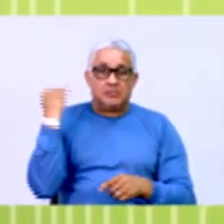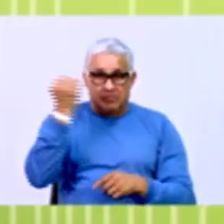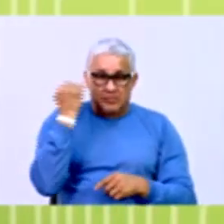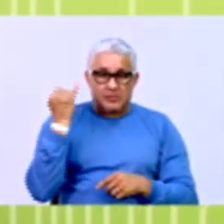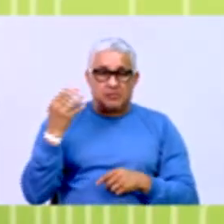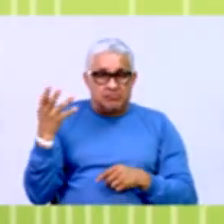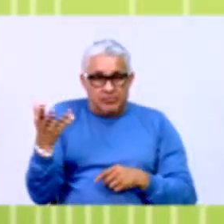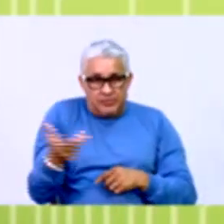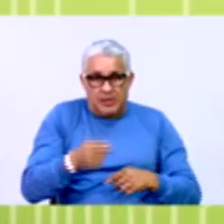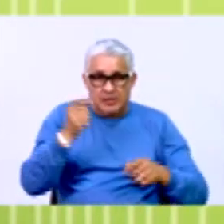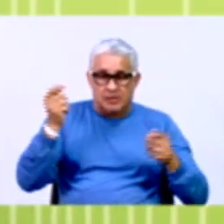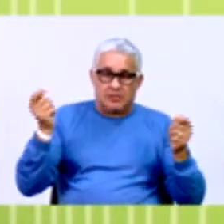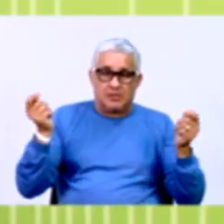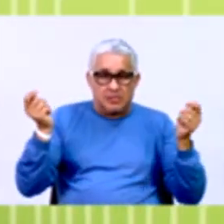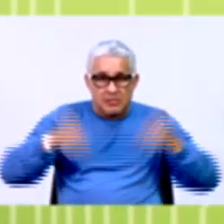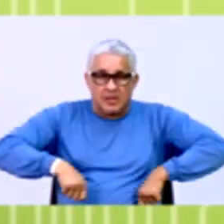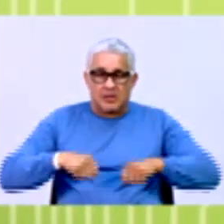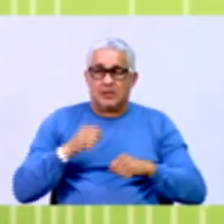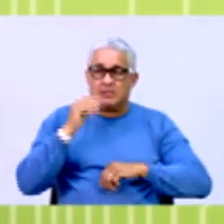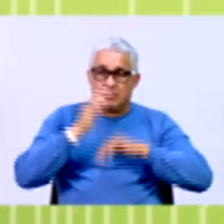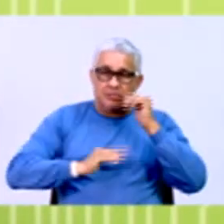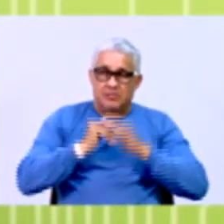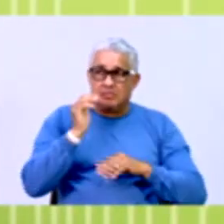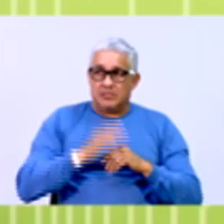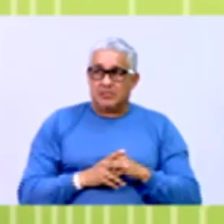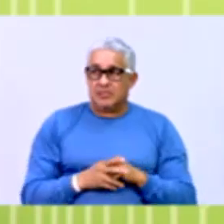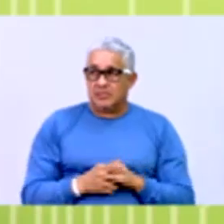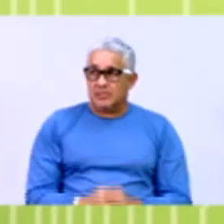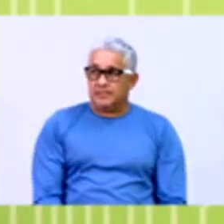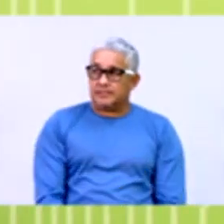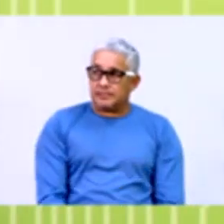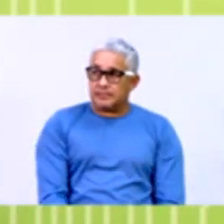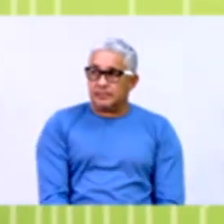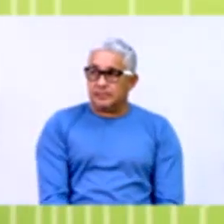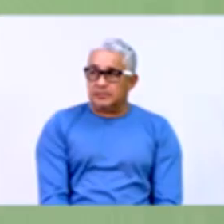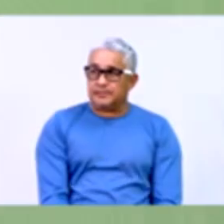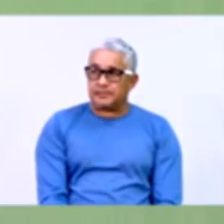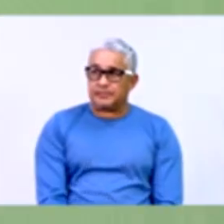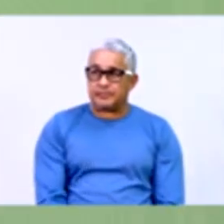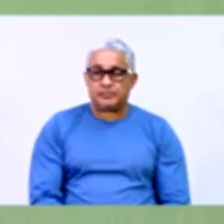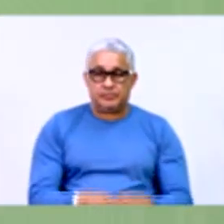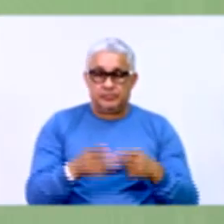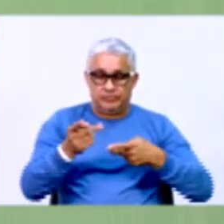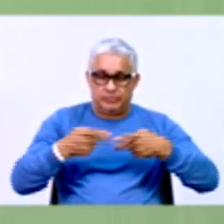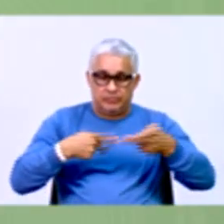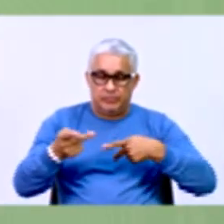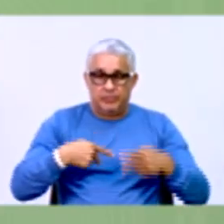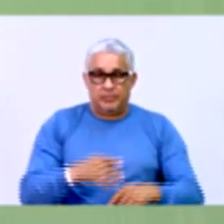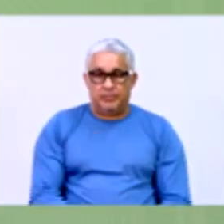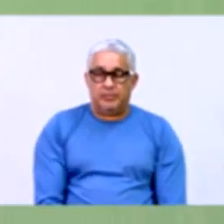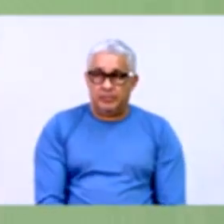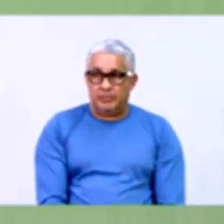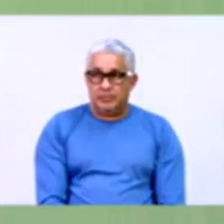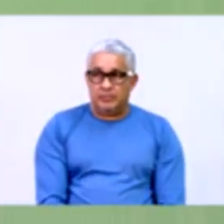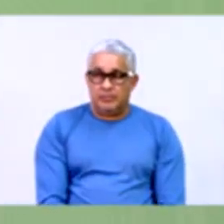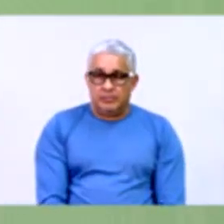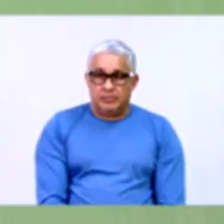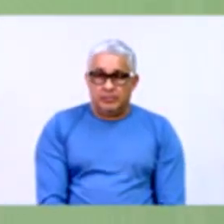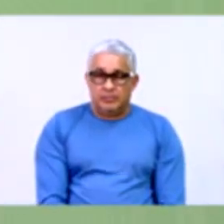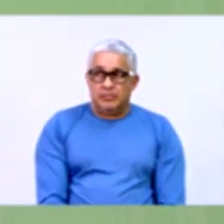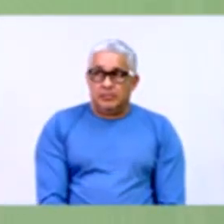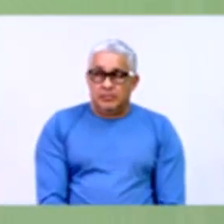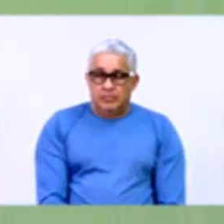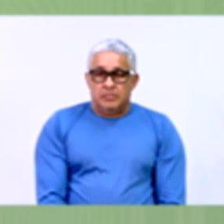profissional. Sem isso você não conseguirá realmente fazer uma boa auditoria. Planejamento, né? Assim como as